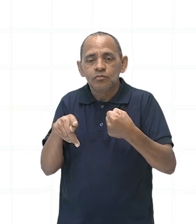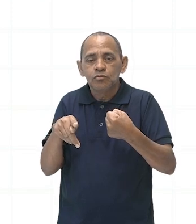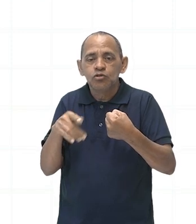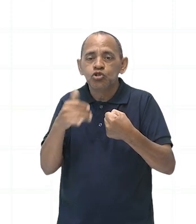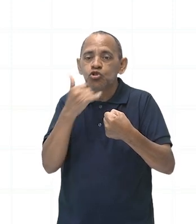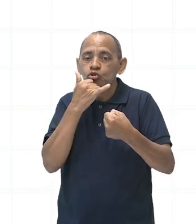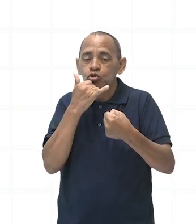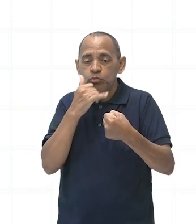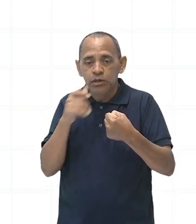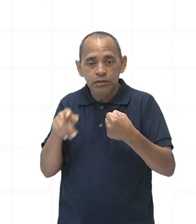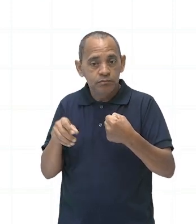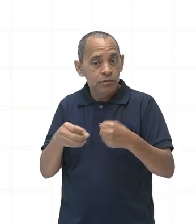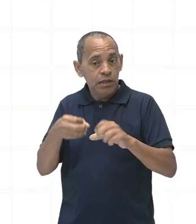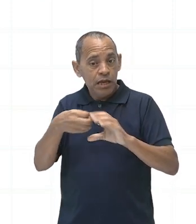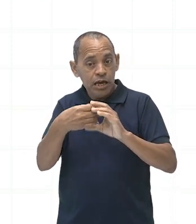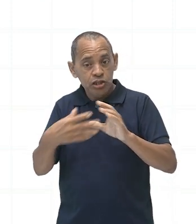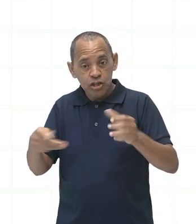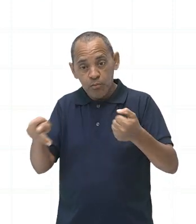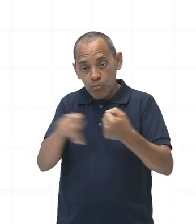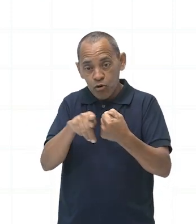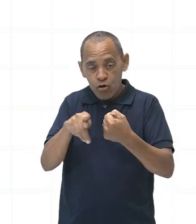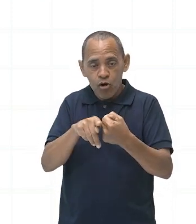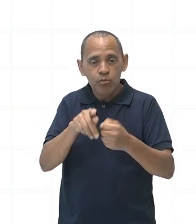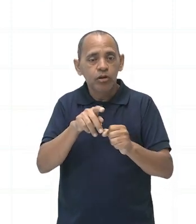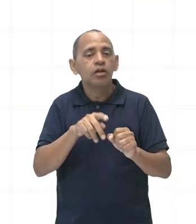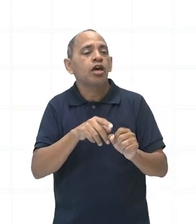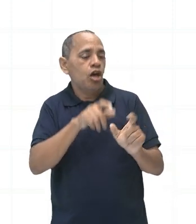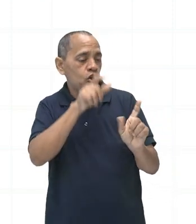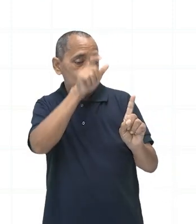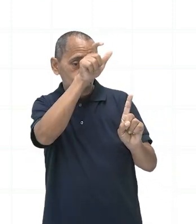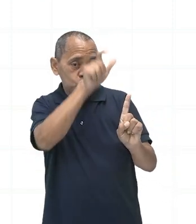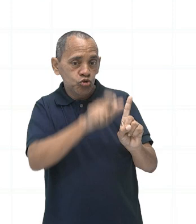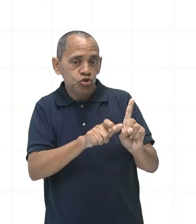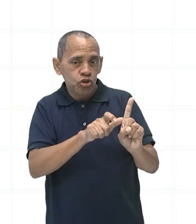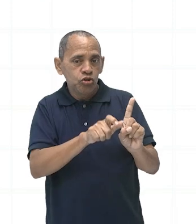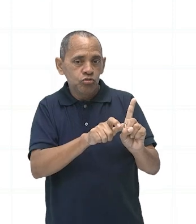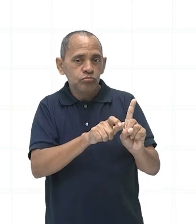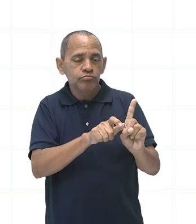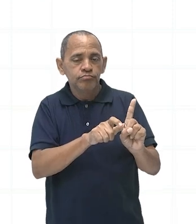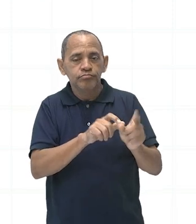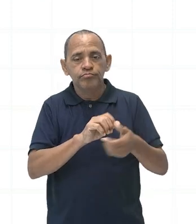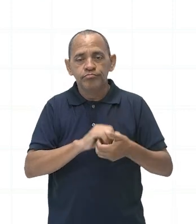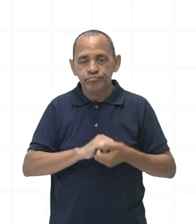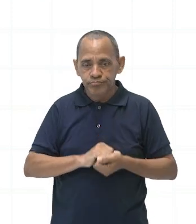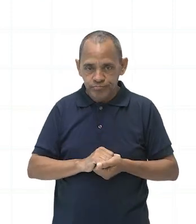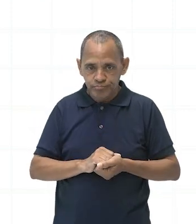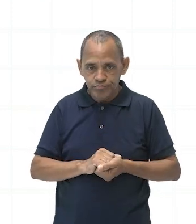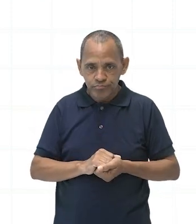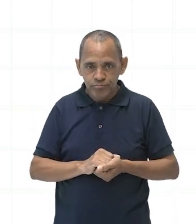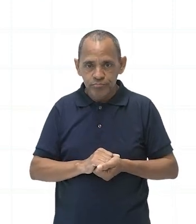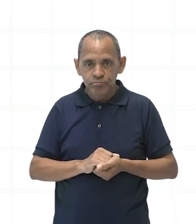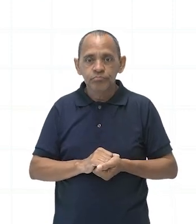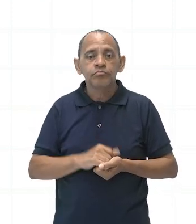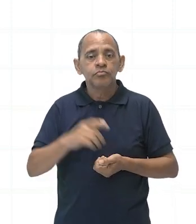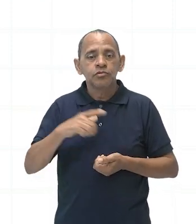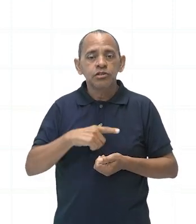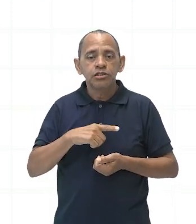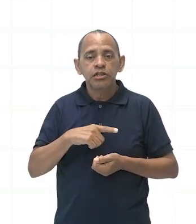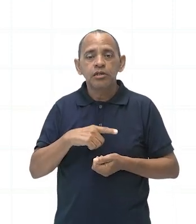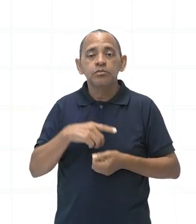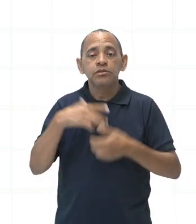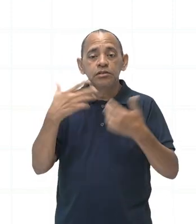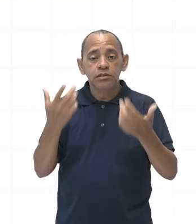está aliviada nesse contexto aí? É a natureza, correto? Então, temos aí a